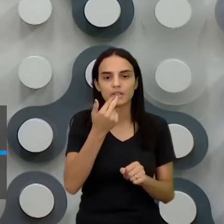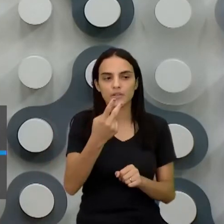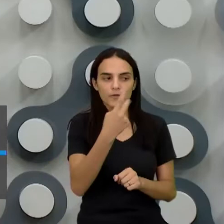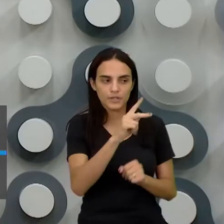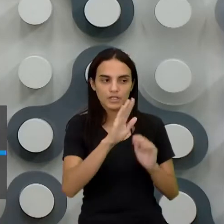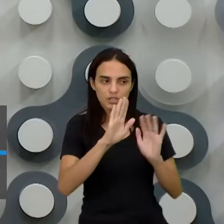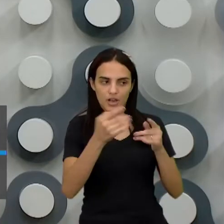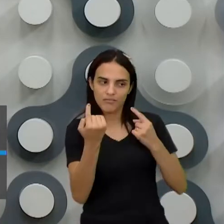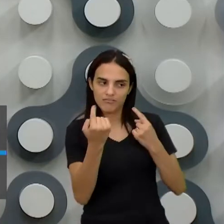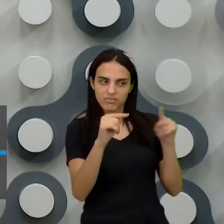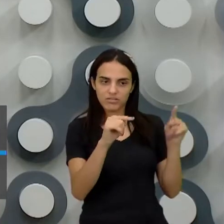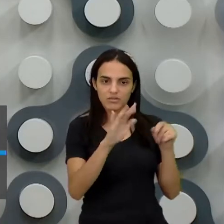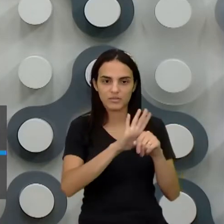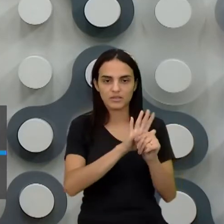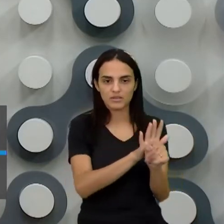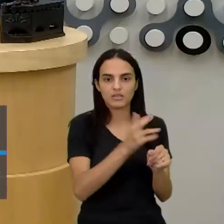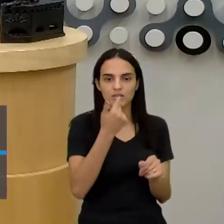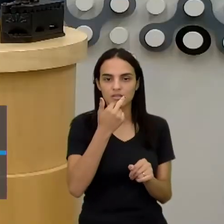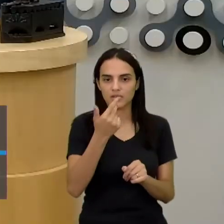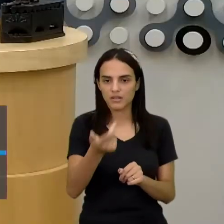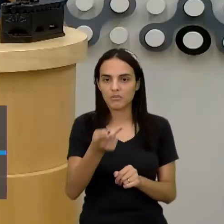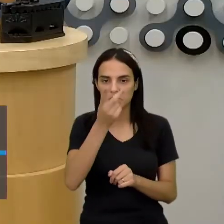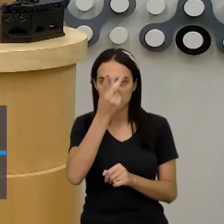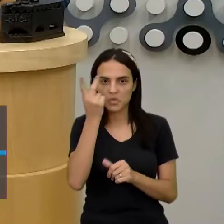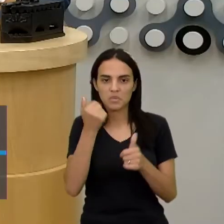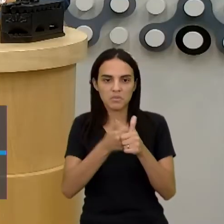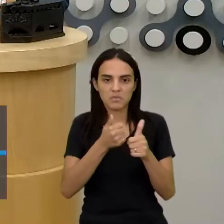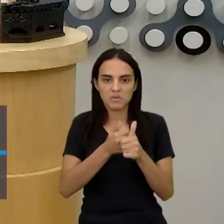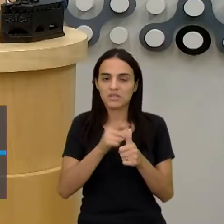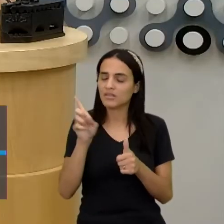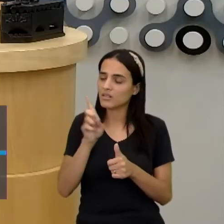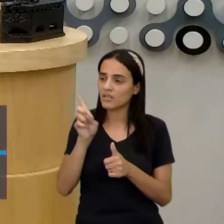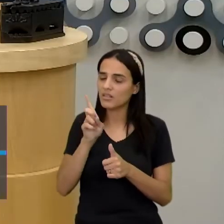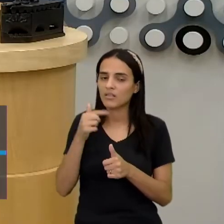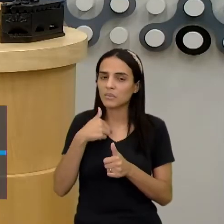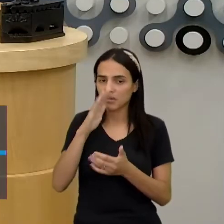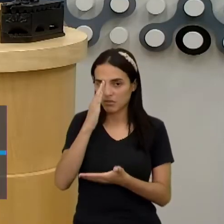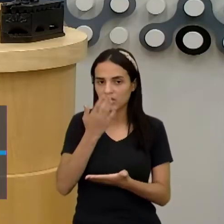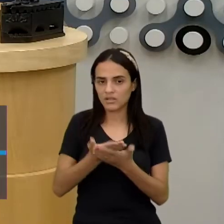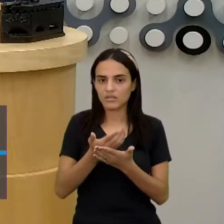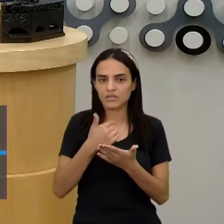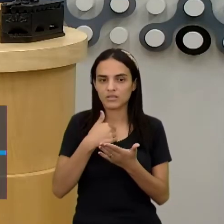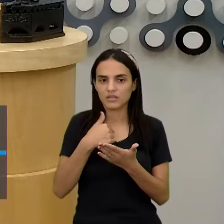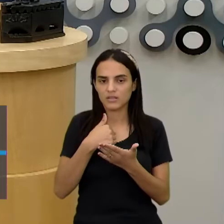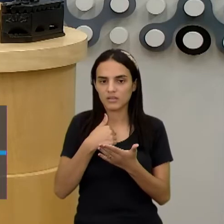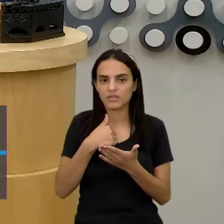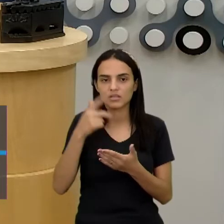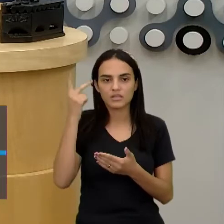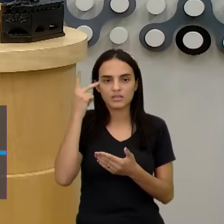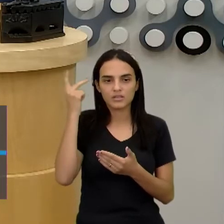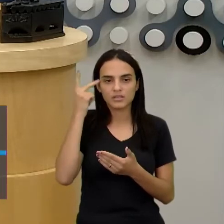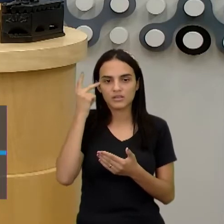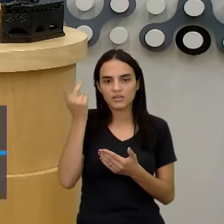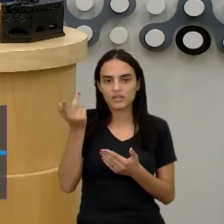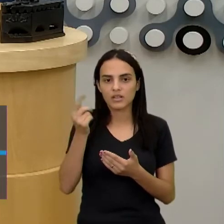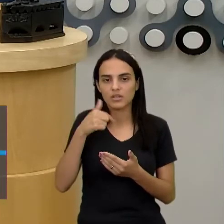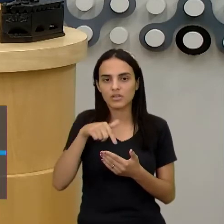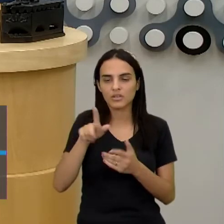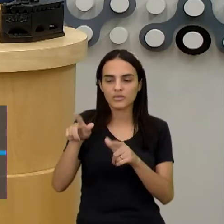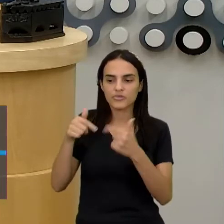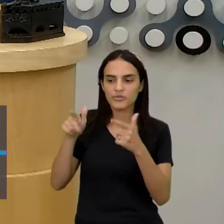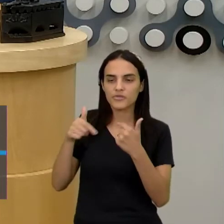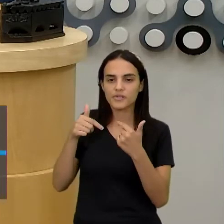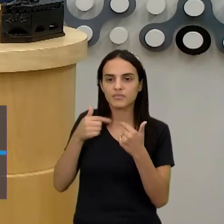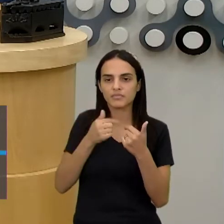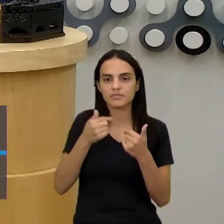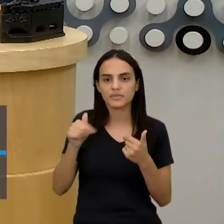sofreu especificamente assim? Não. Ou alguma pessoa próxima? Não, porque eu acredito que eu tô aqui em São Paulo, então a gente não acaba não sofrendo. Mas eu